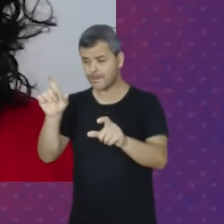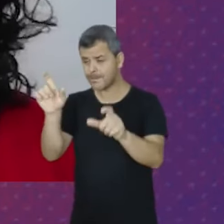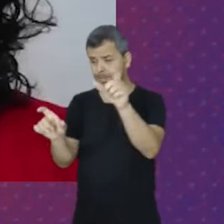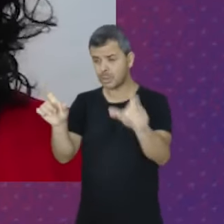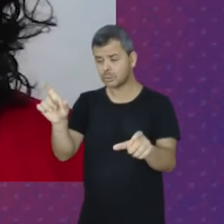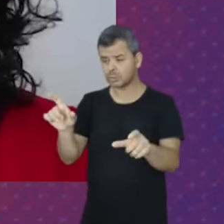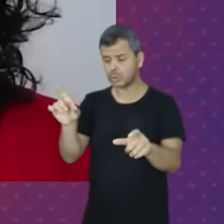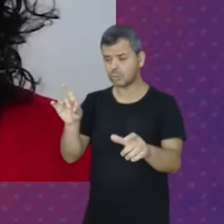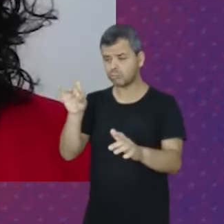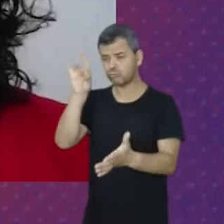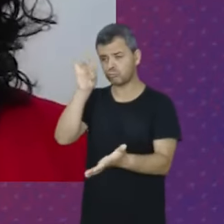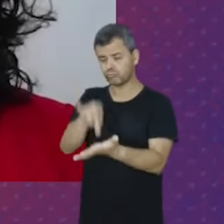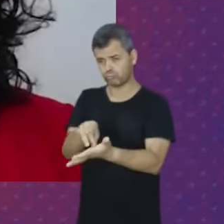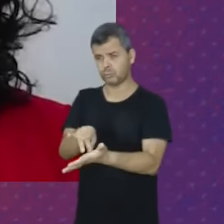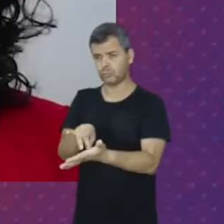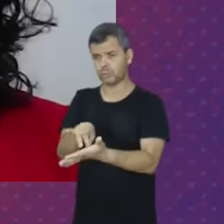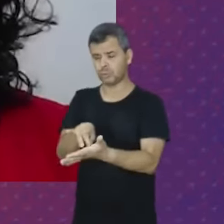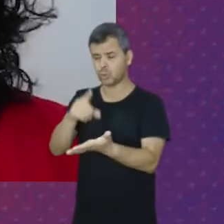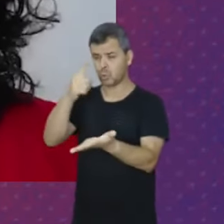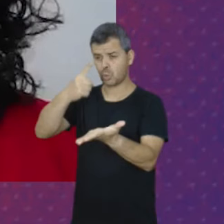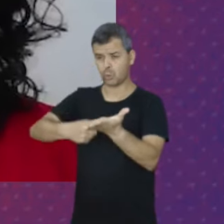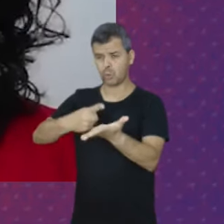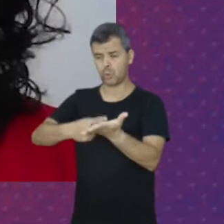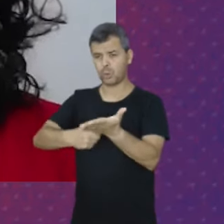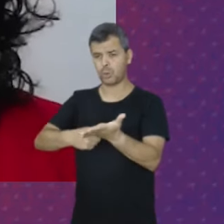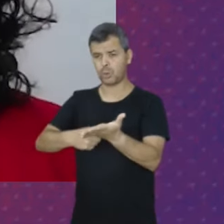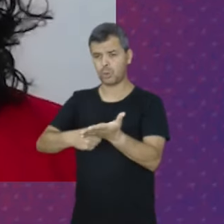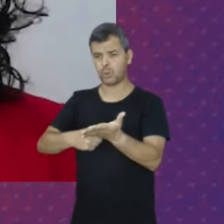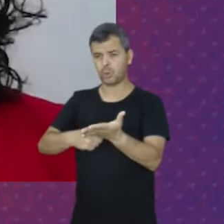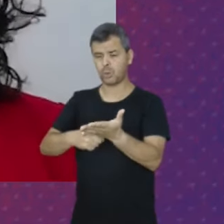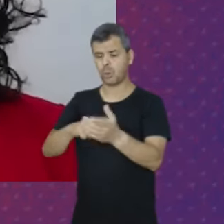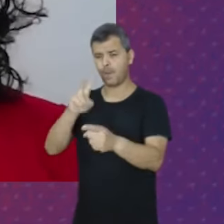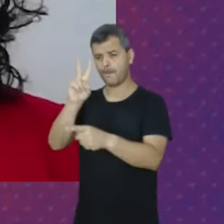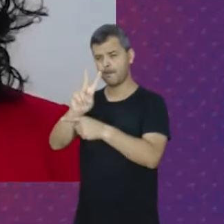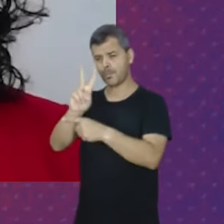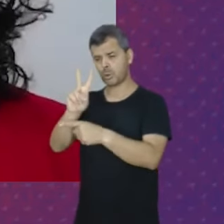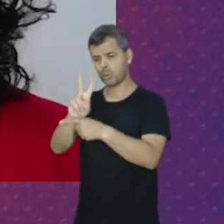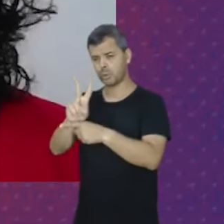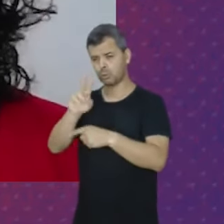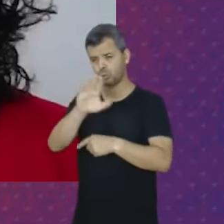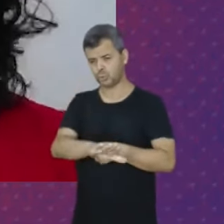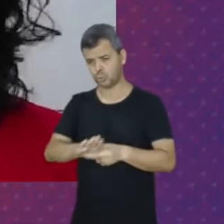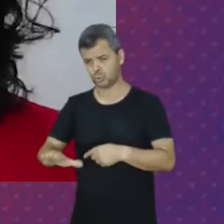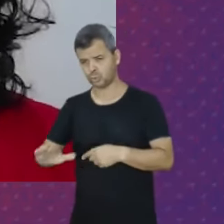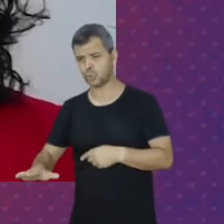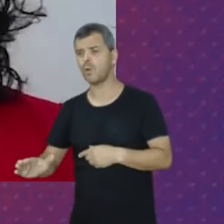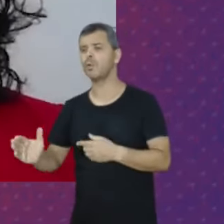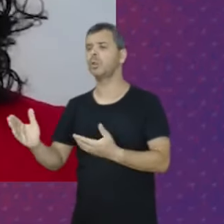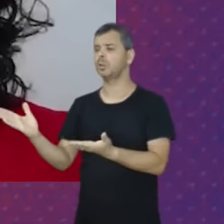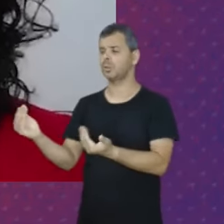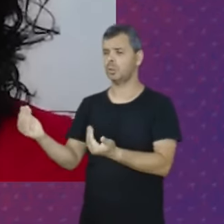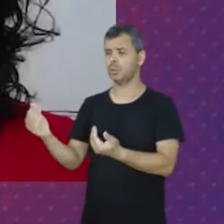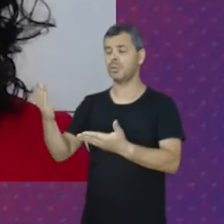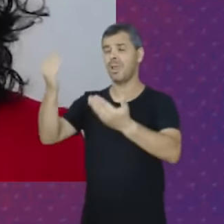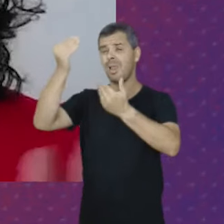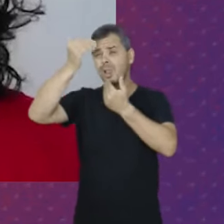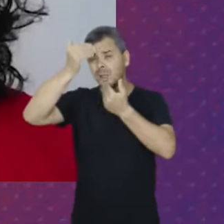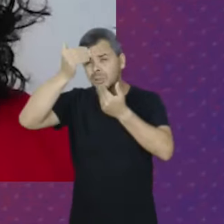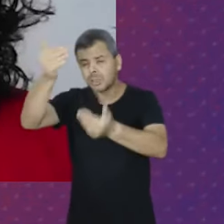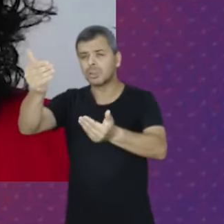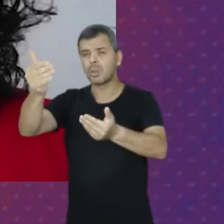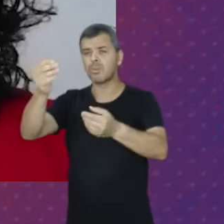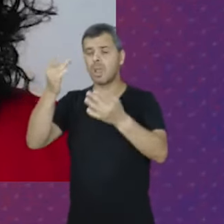estão realmente comprometidas com a causa da criança e do adolescente no nosso município. Agradeço